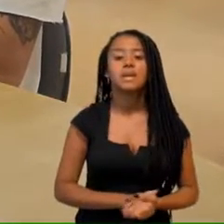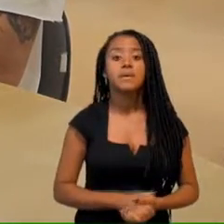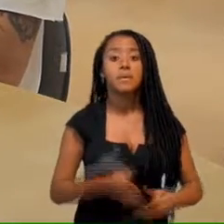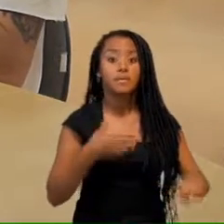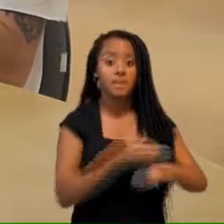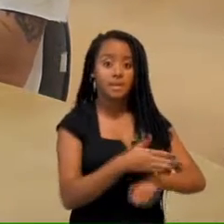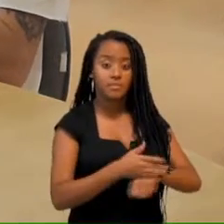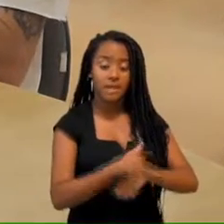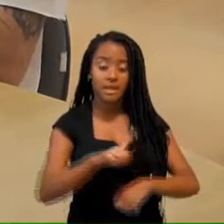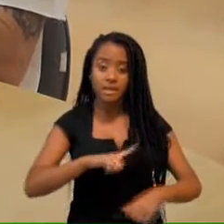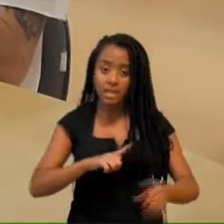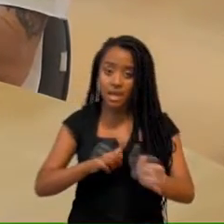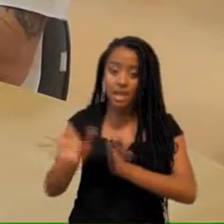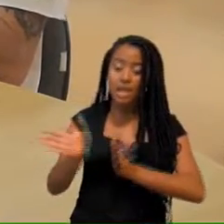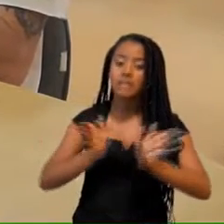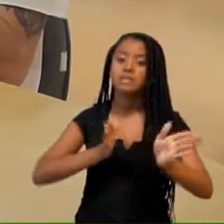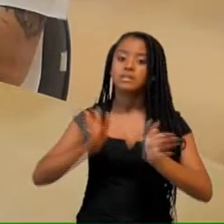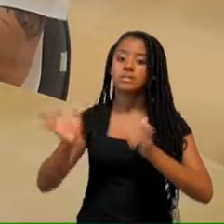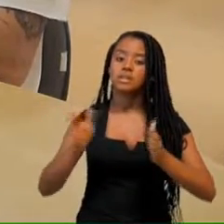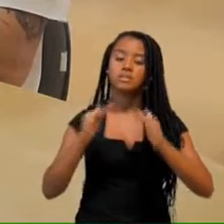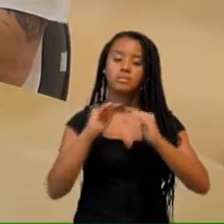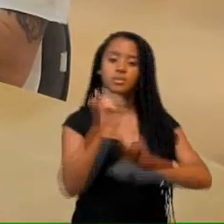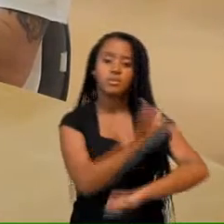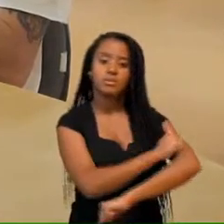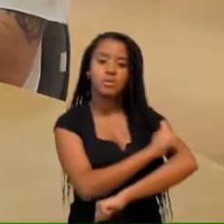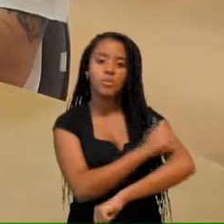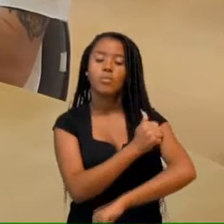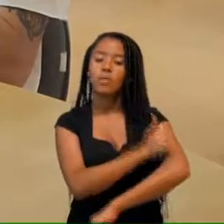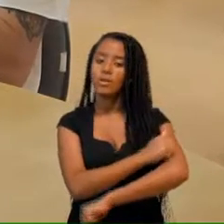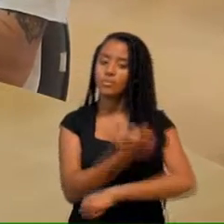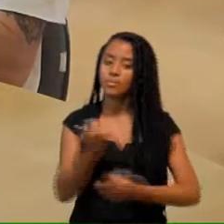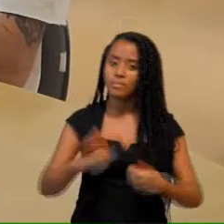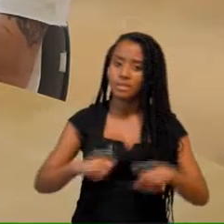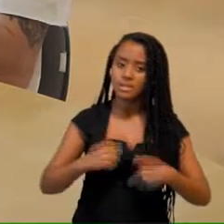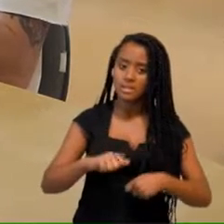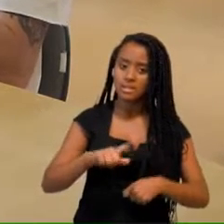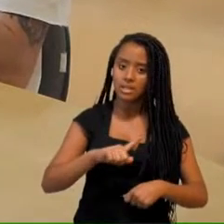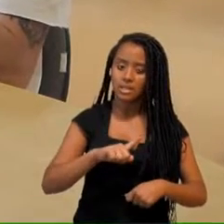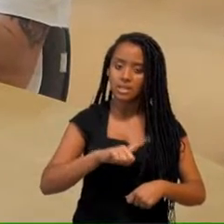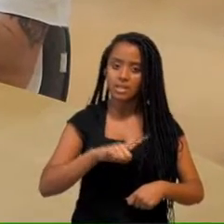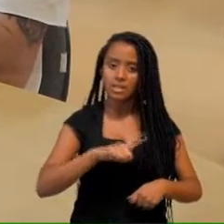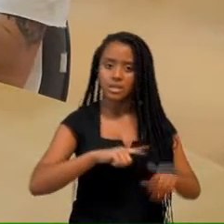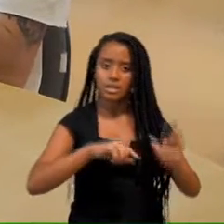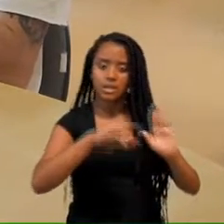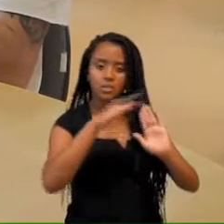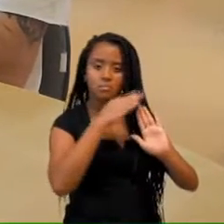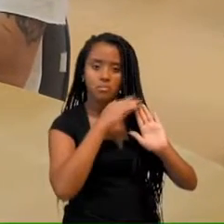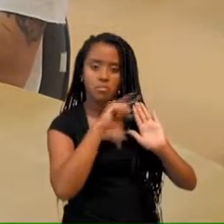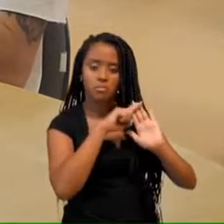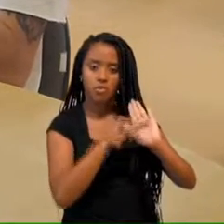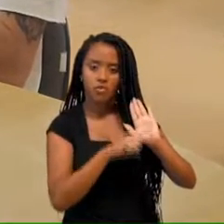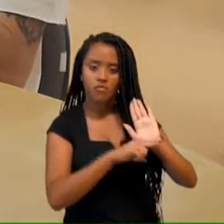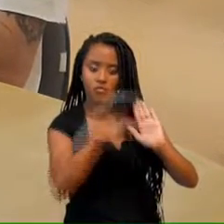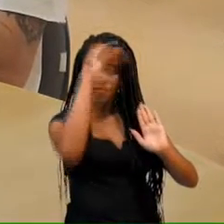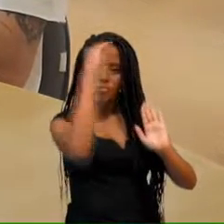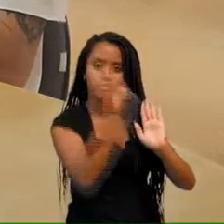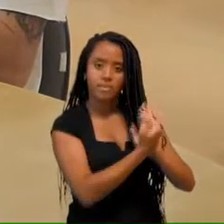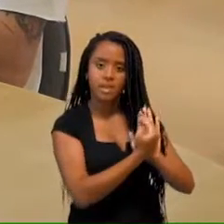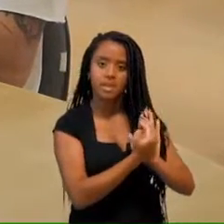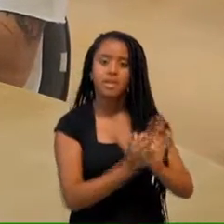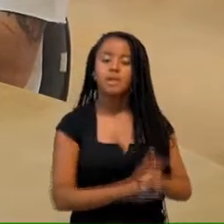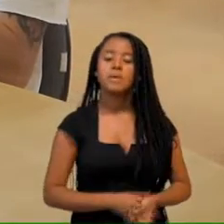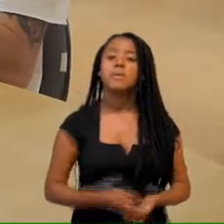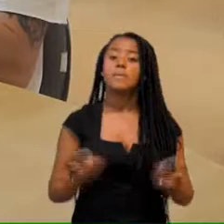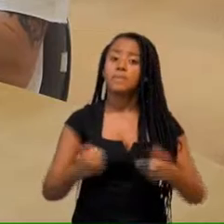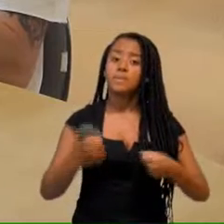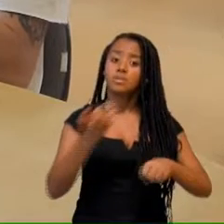moradia estudantil o aluno ele tem que ter cumprir alguns requisitos né que é ser tá devidamente matriculado né